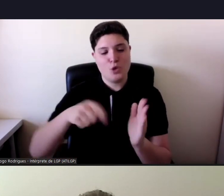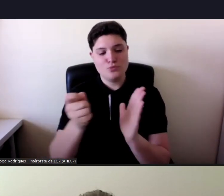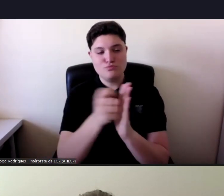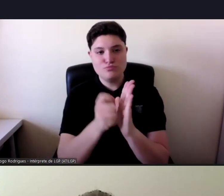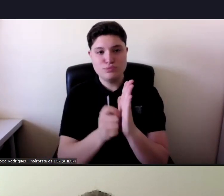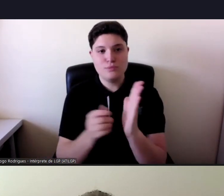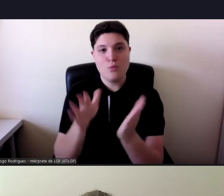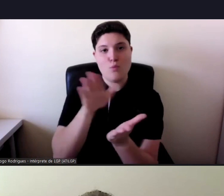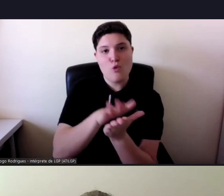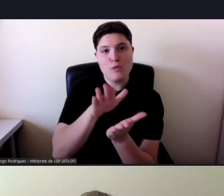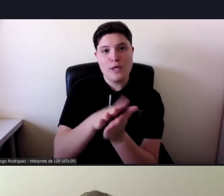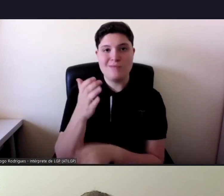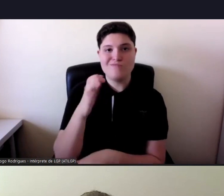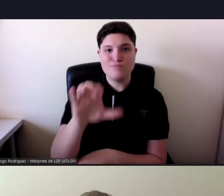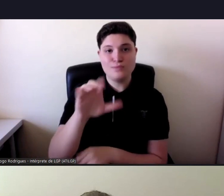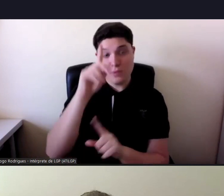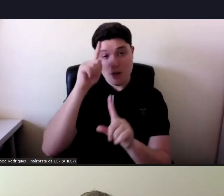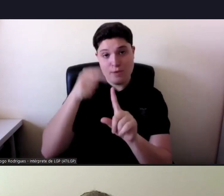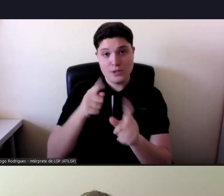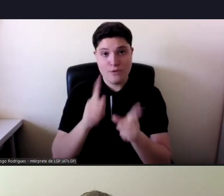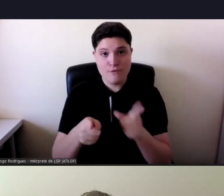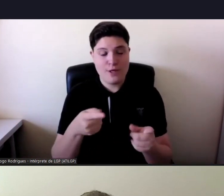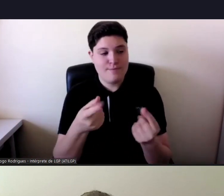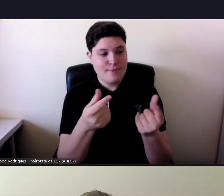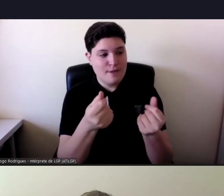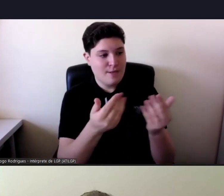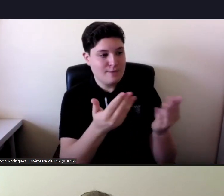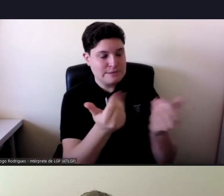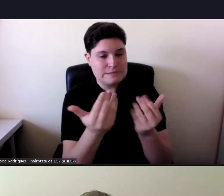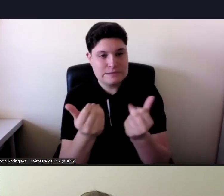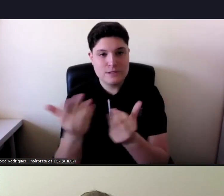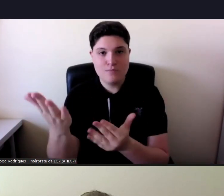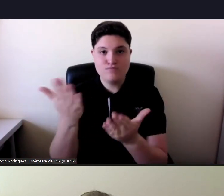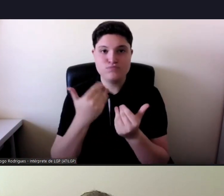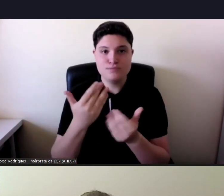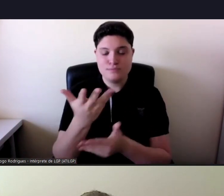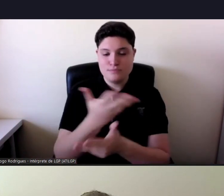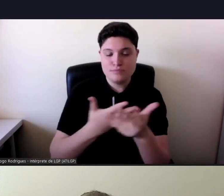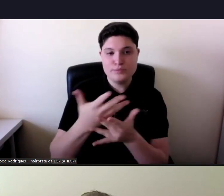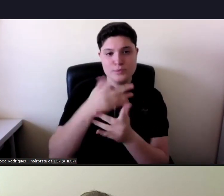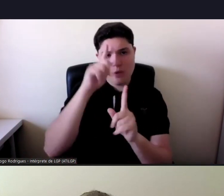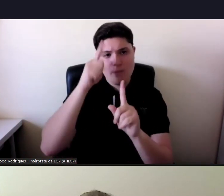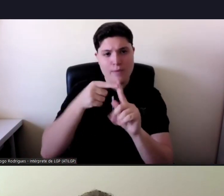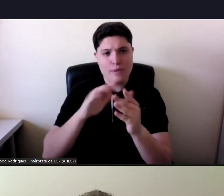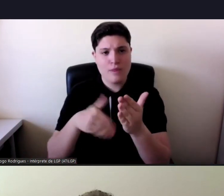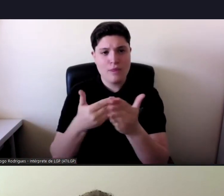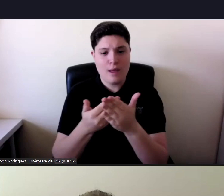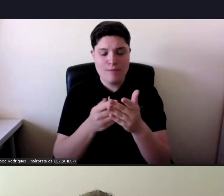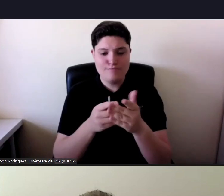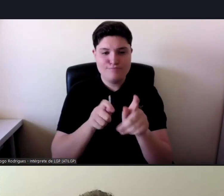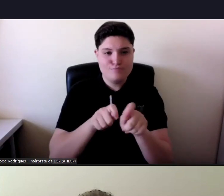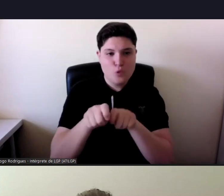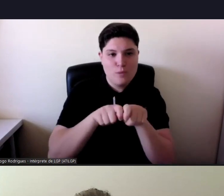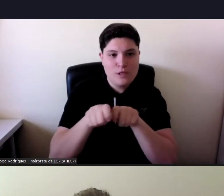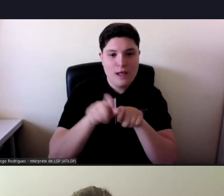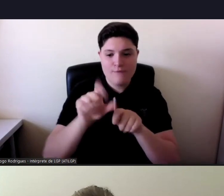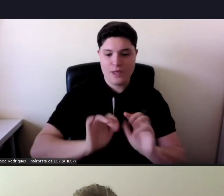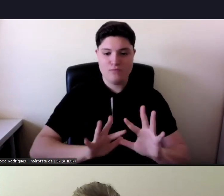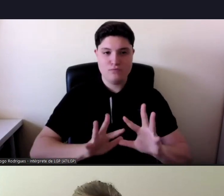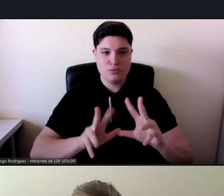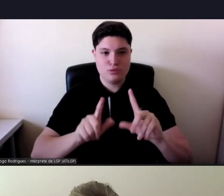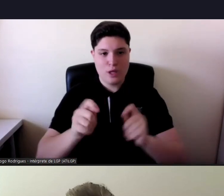assumimos como prioridade a atração de investimentos que contribuam para a competitividade e para o crescimento sustentável da